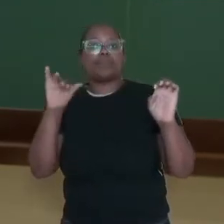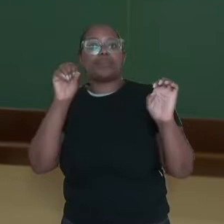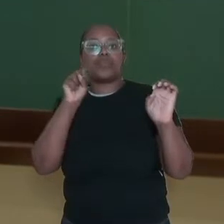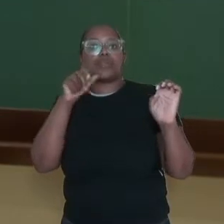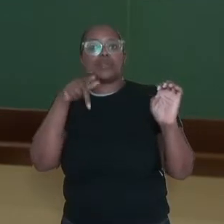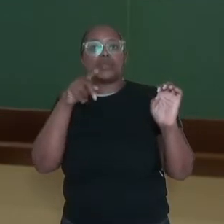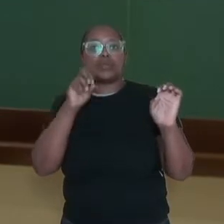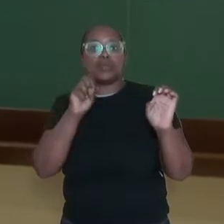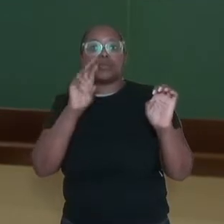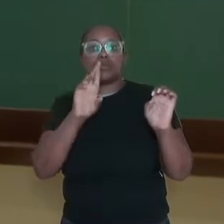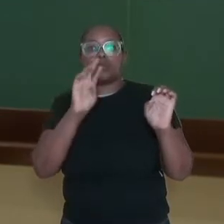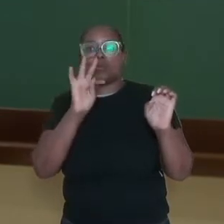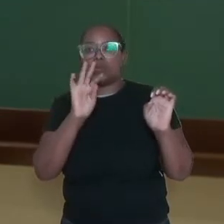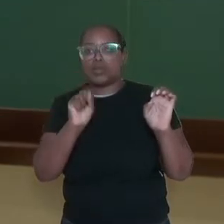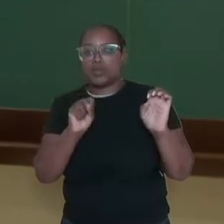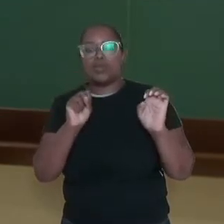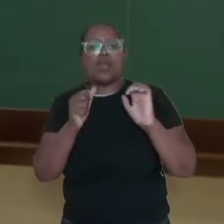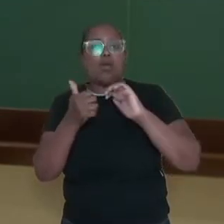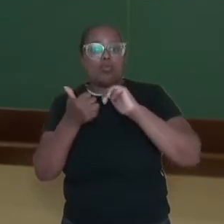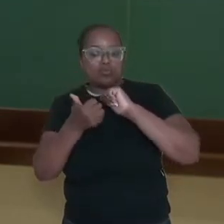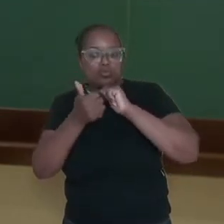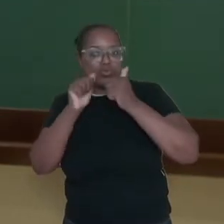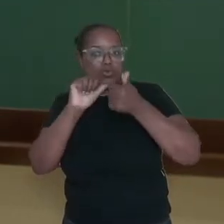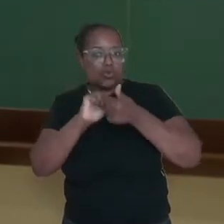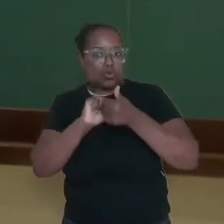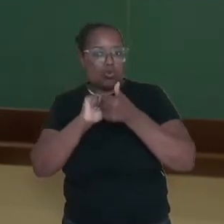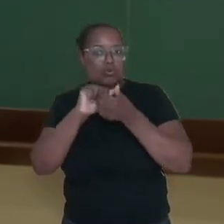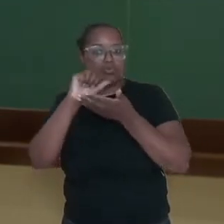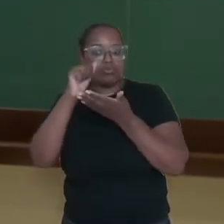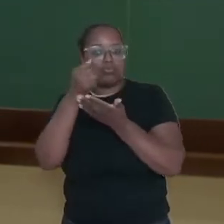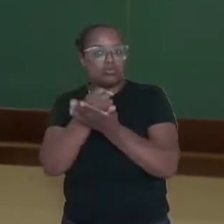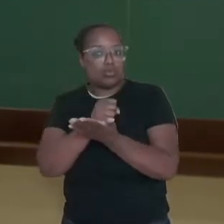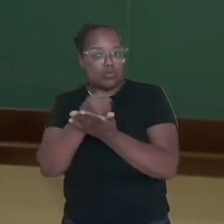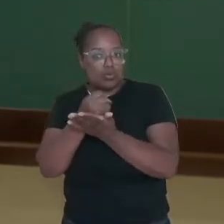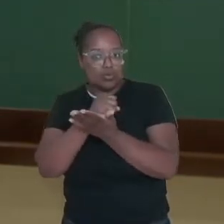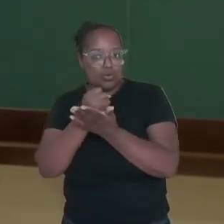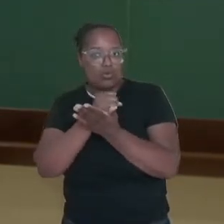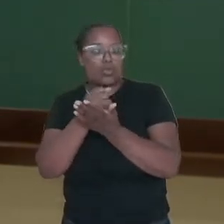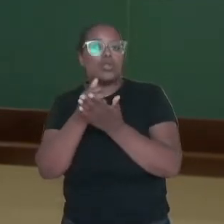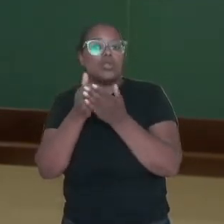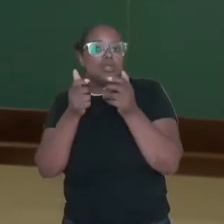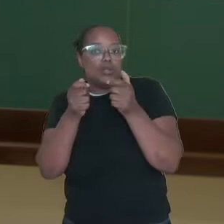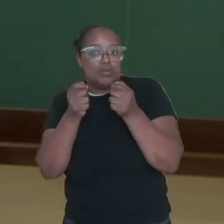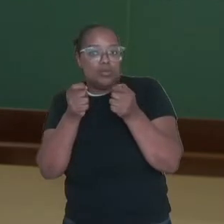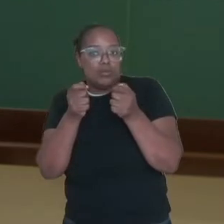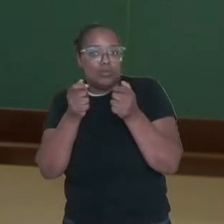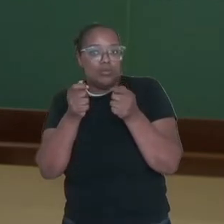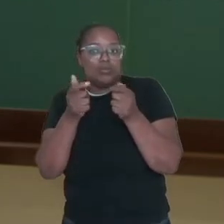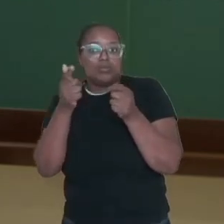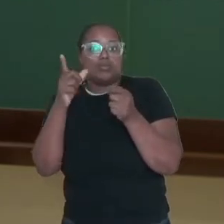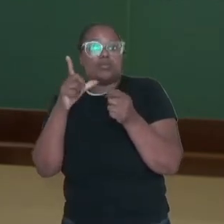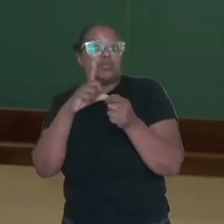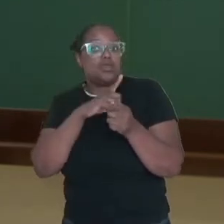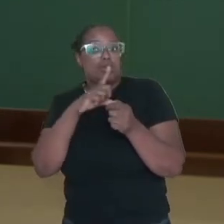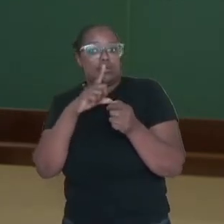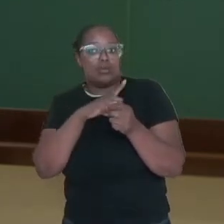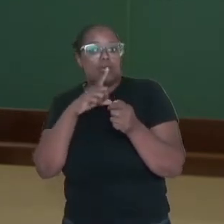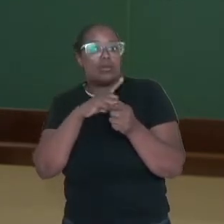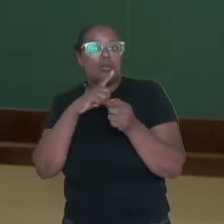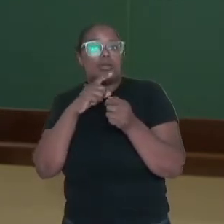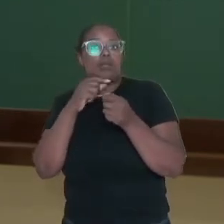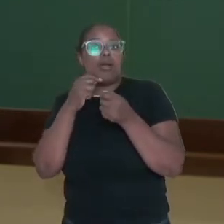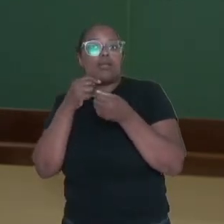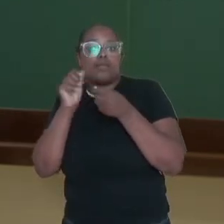jogo eletrônico, tá, que tem a capacidade de reproduzir ou de